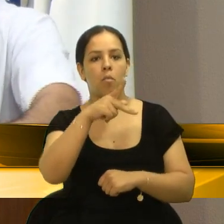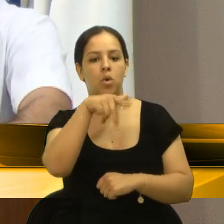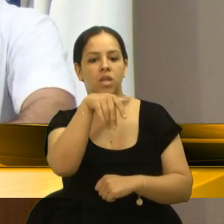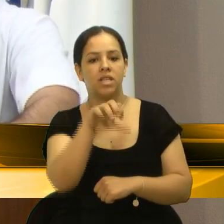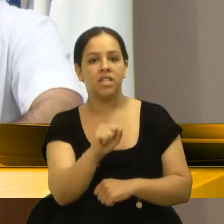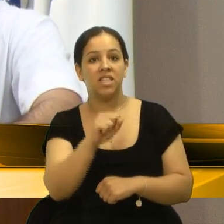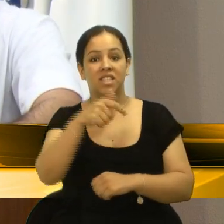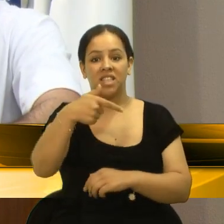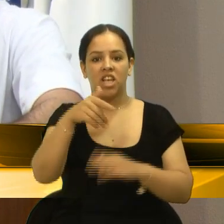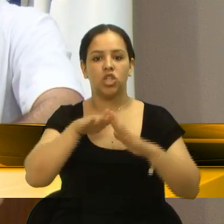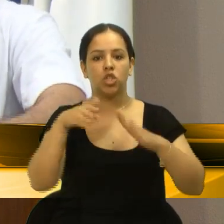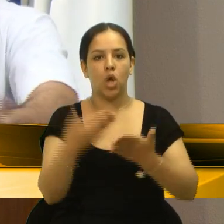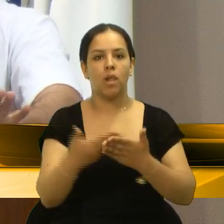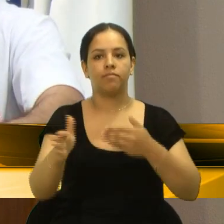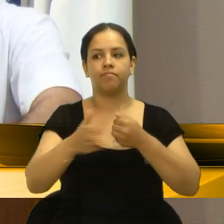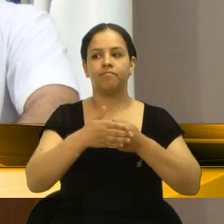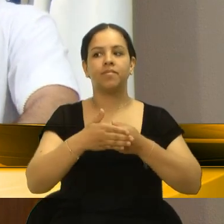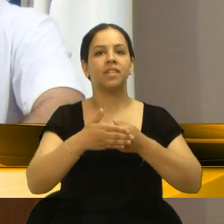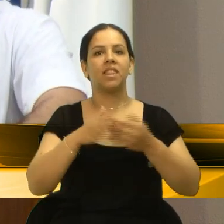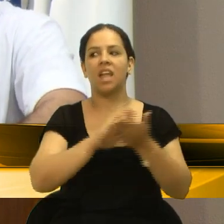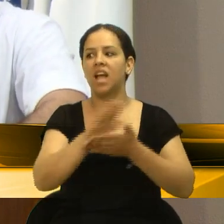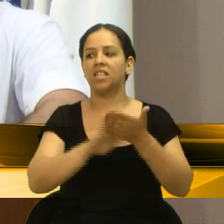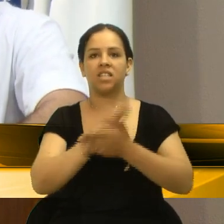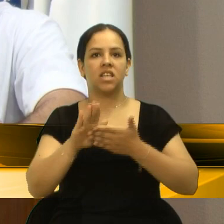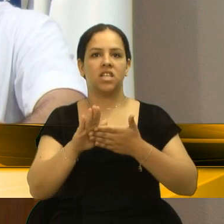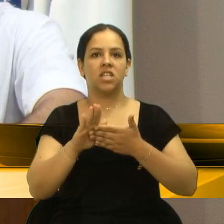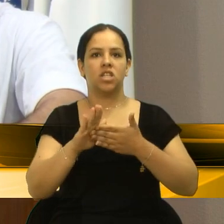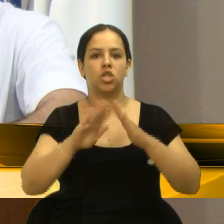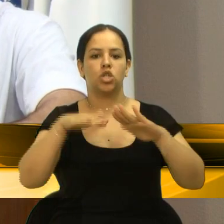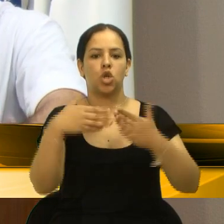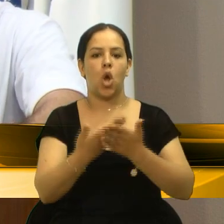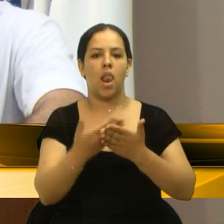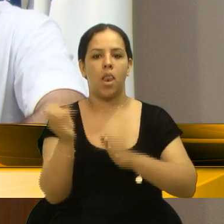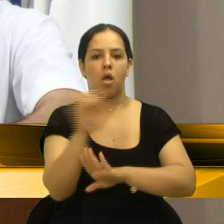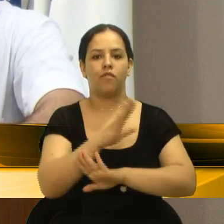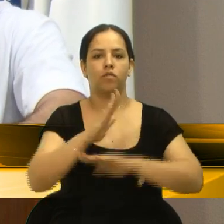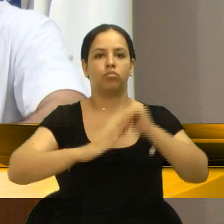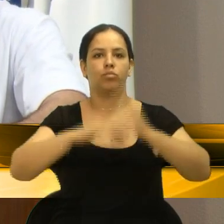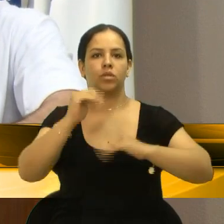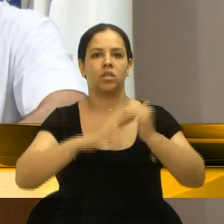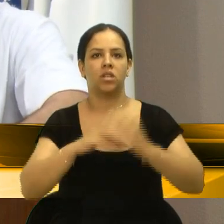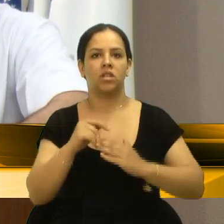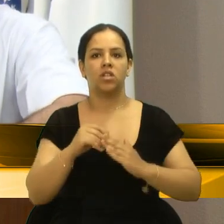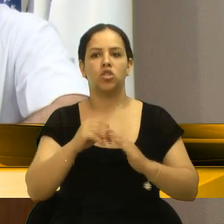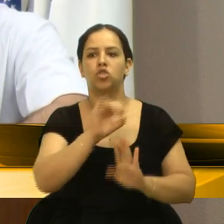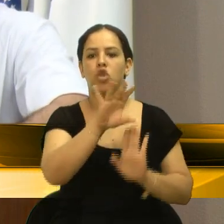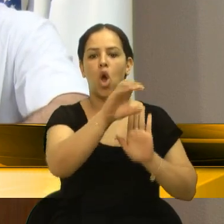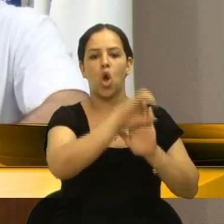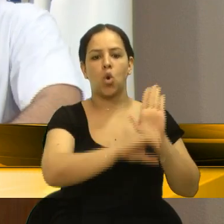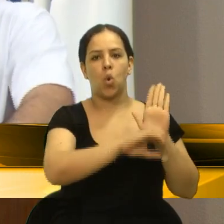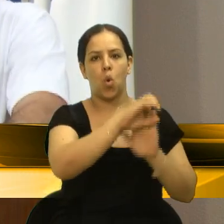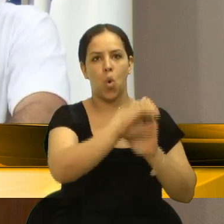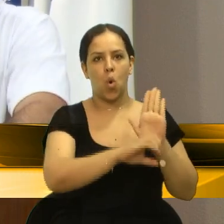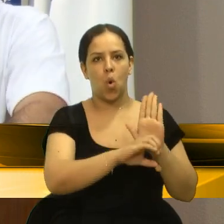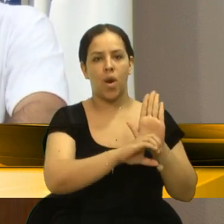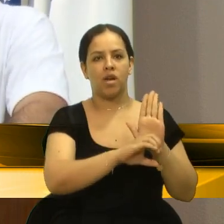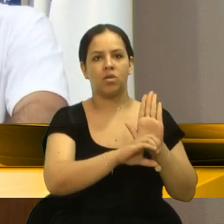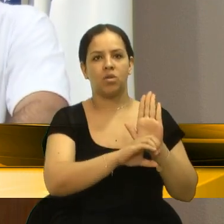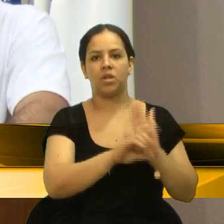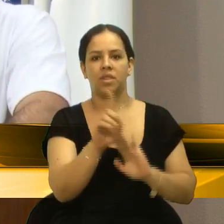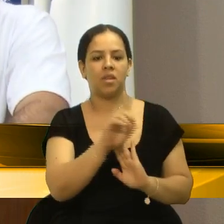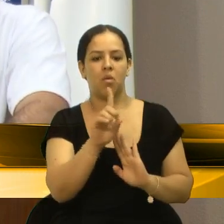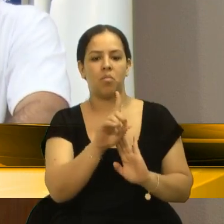vertical construída. Que as pessoas seriam contratadas apenas por currículo e não por parentescos ou amizades. O que mais nós vimos